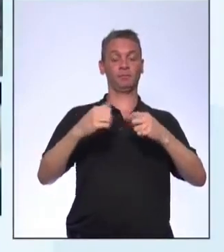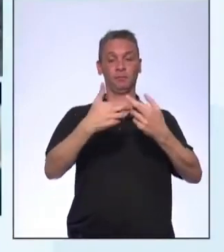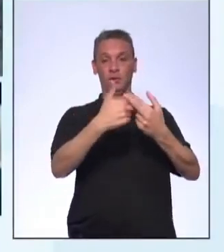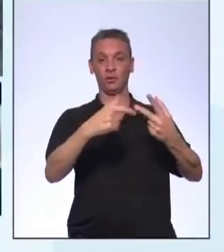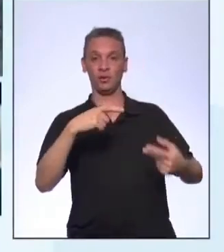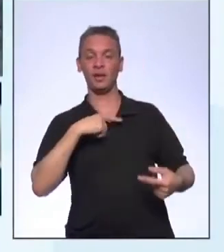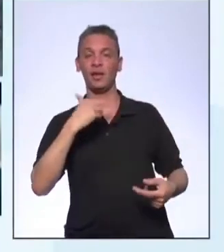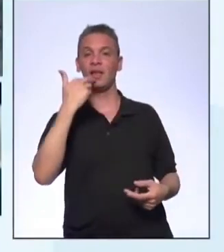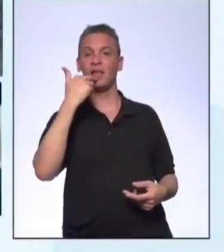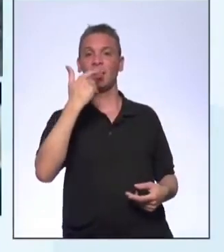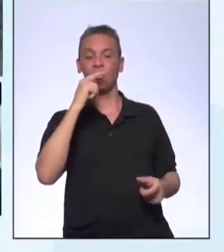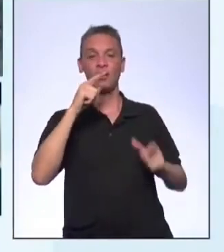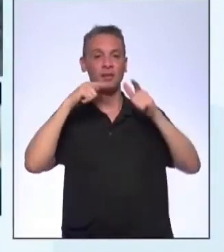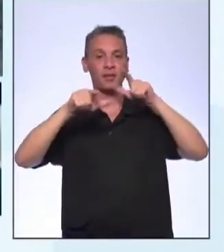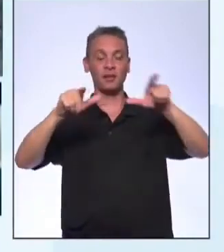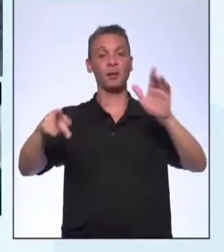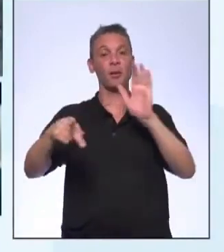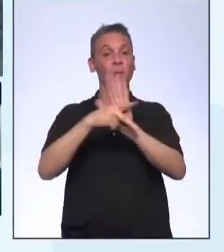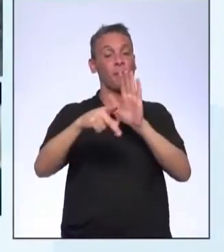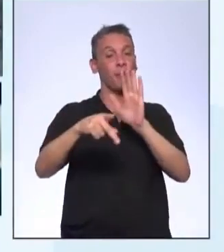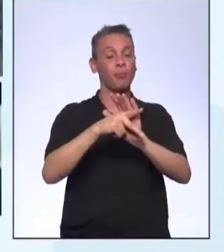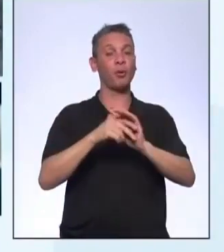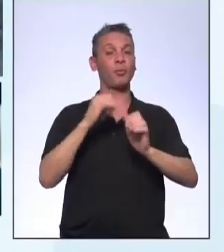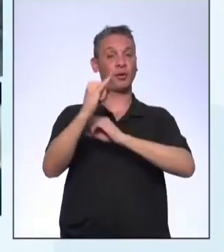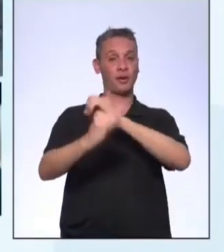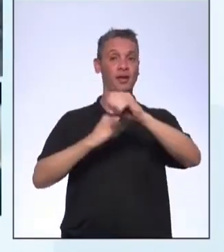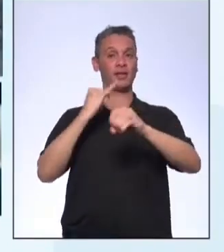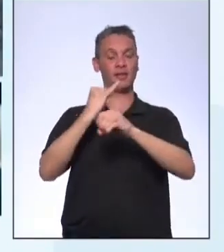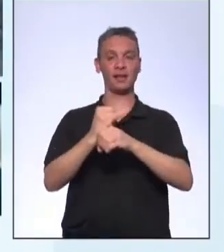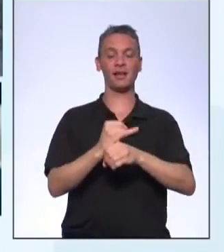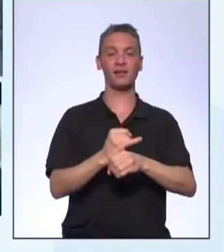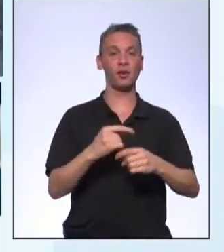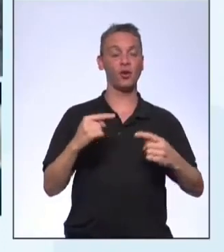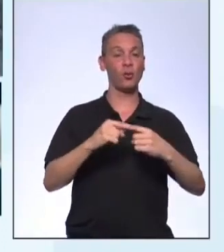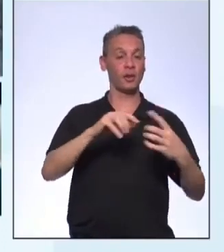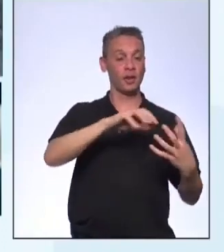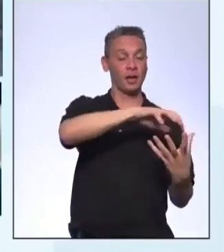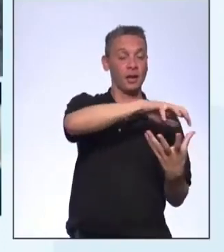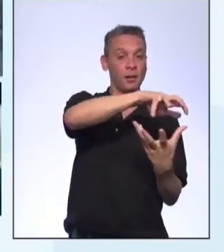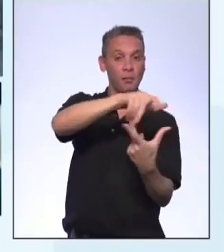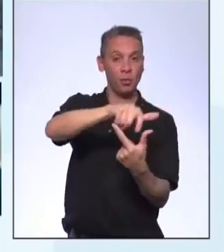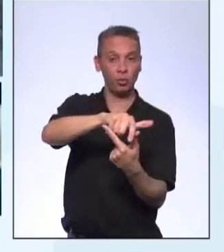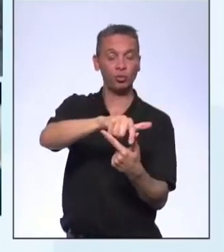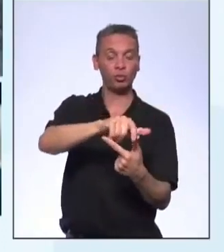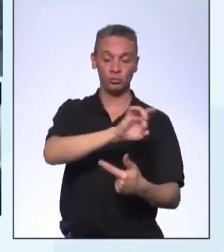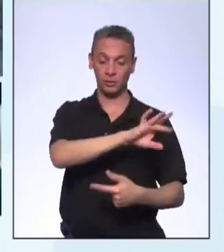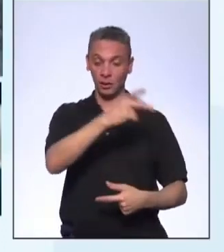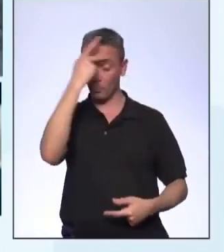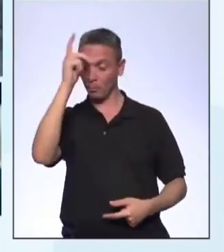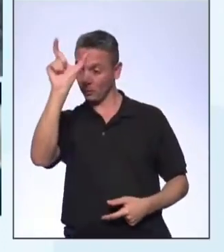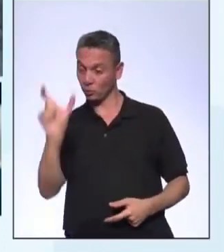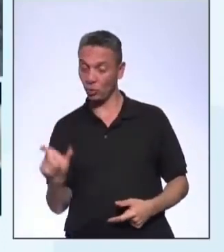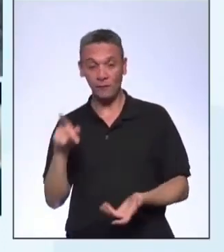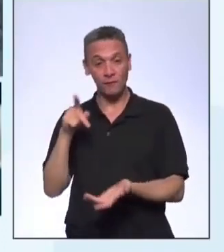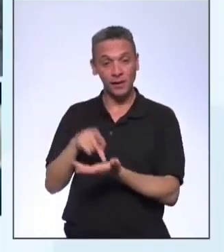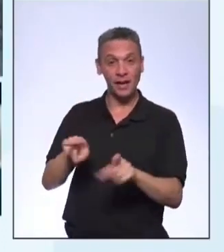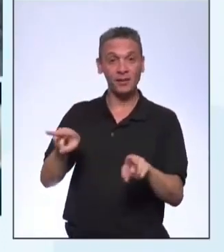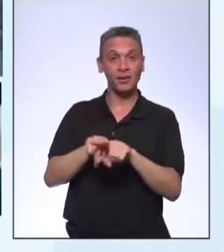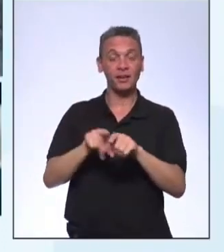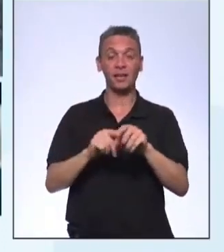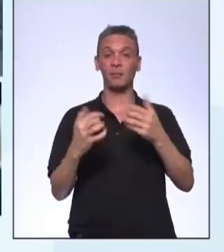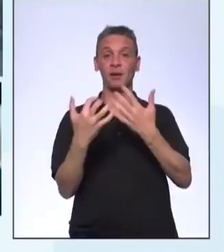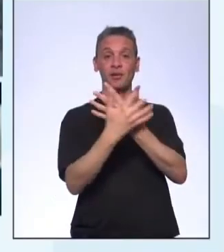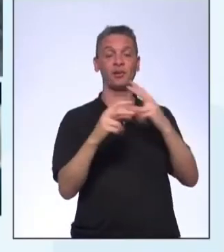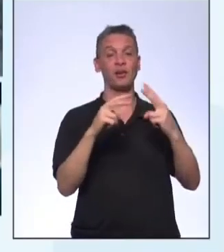uma linguagem da internet, integra a realidade com o mundo virtual e possibilita a inclusão de várias linguagens,